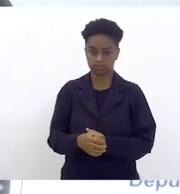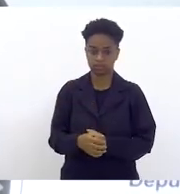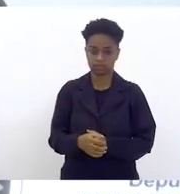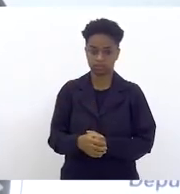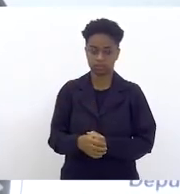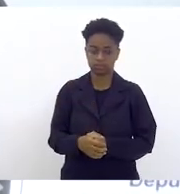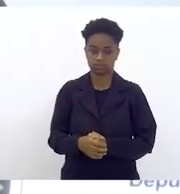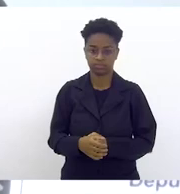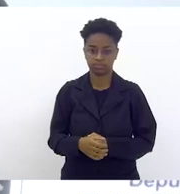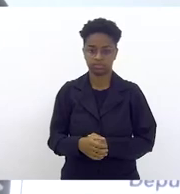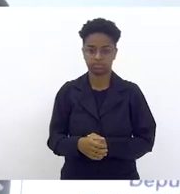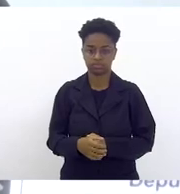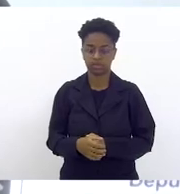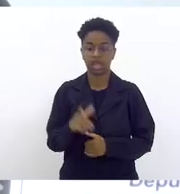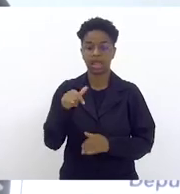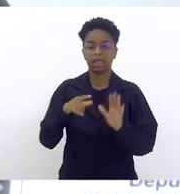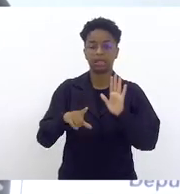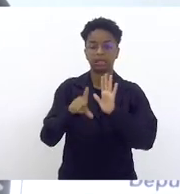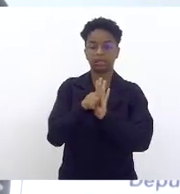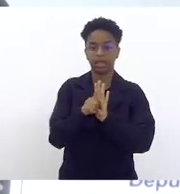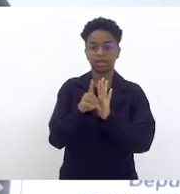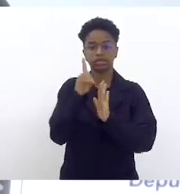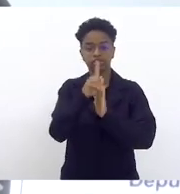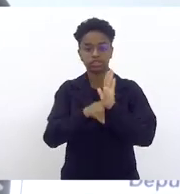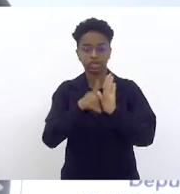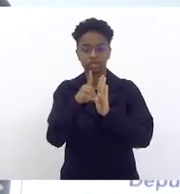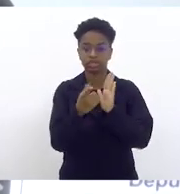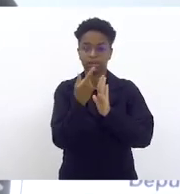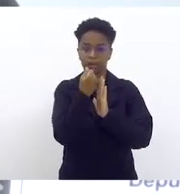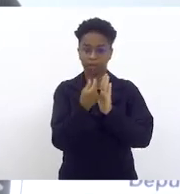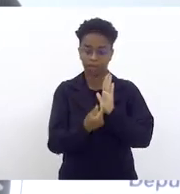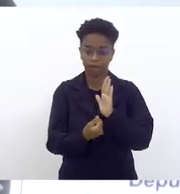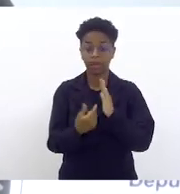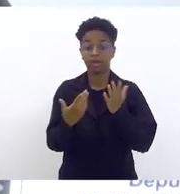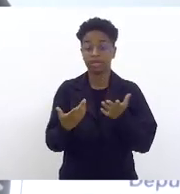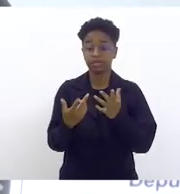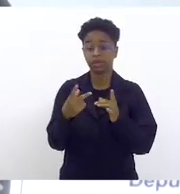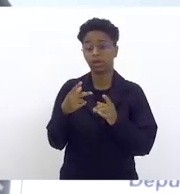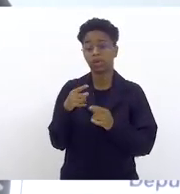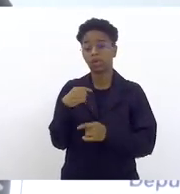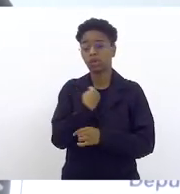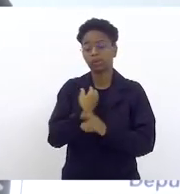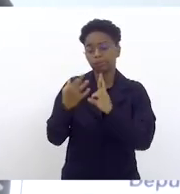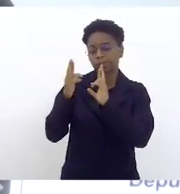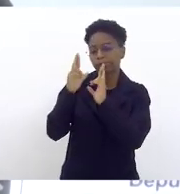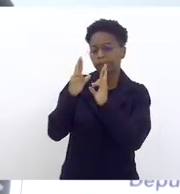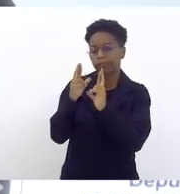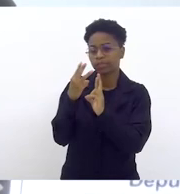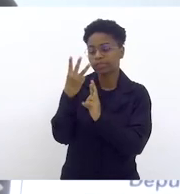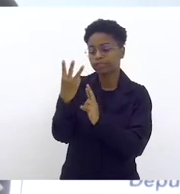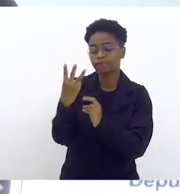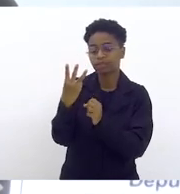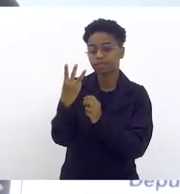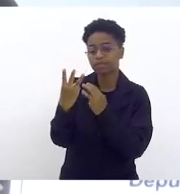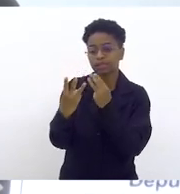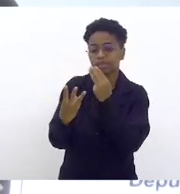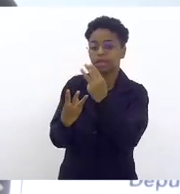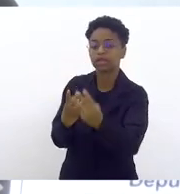diretrizes e a perspectiva para o nosso treino é arrecadação